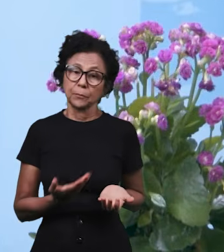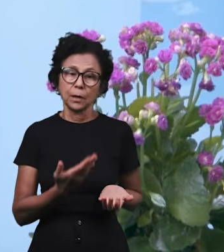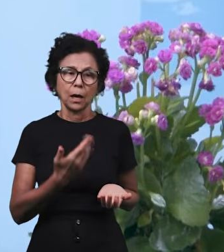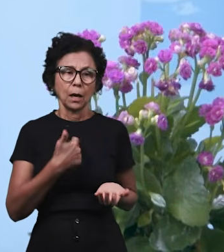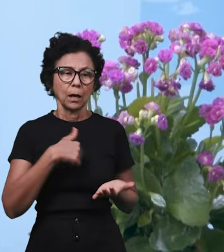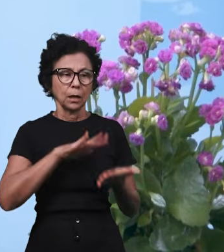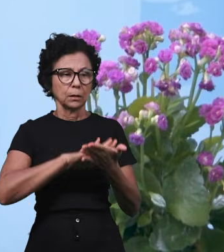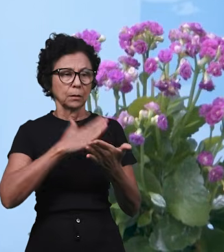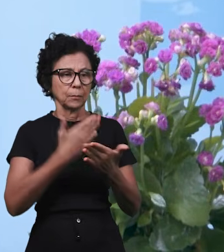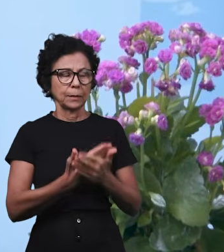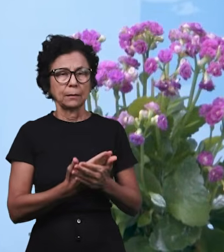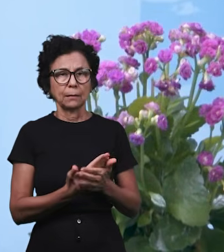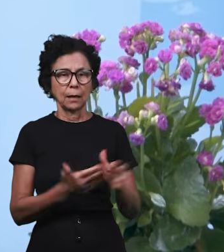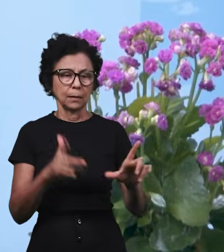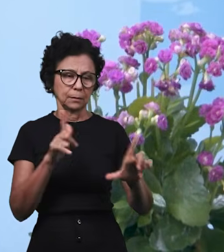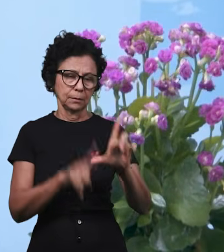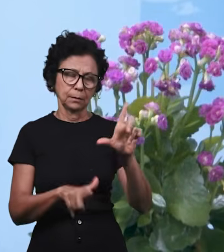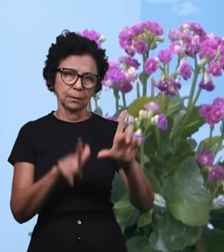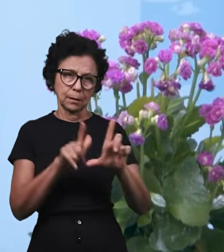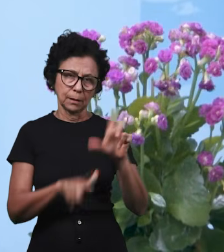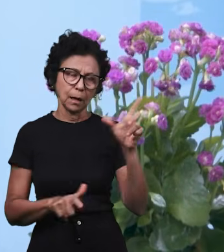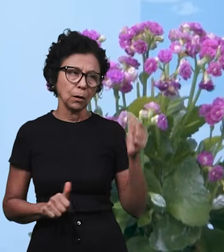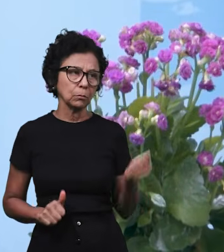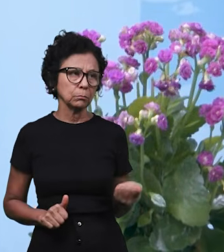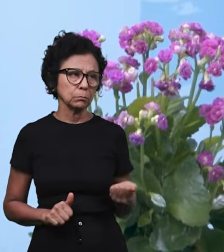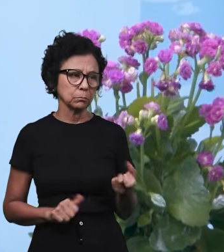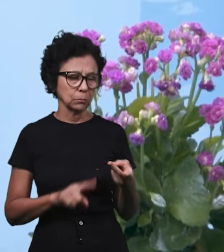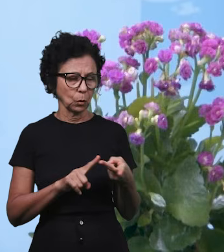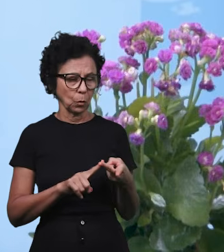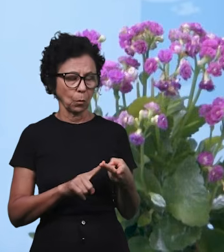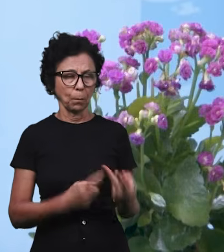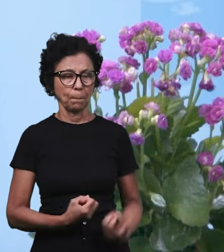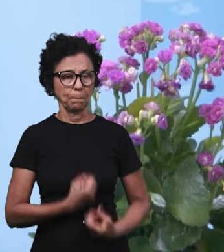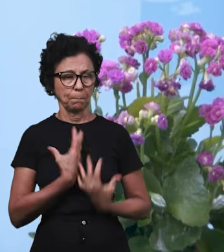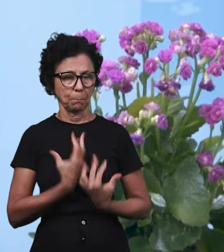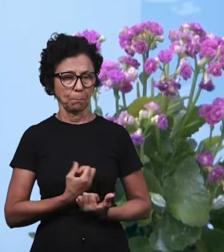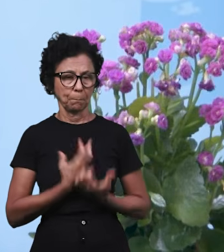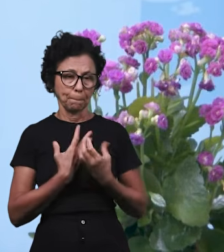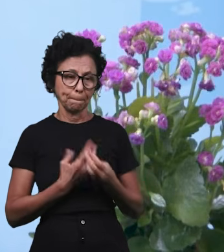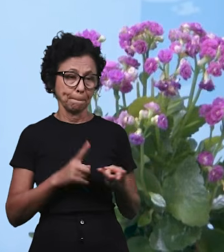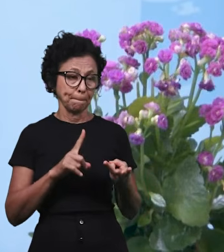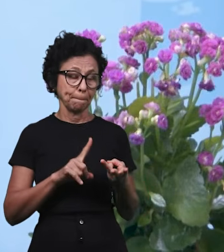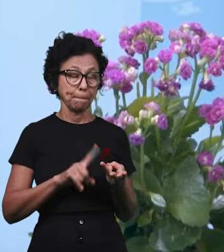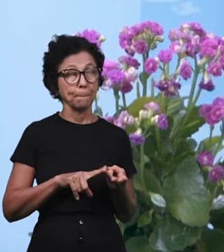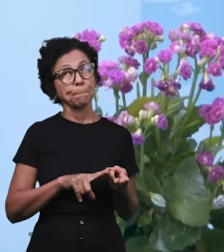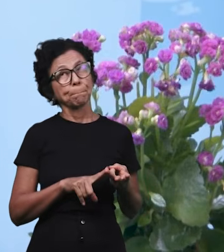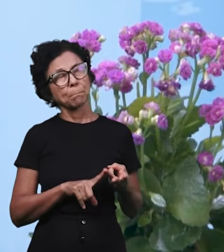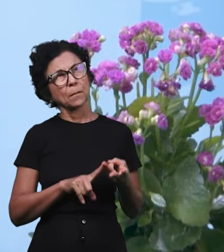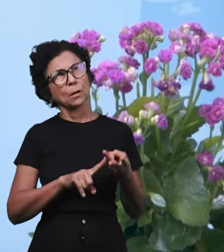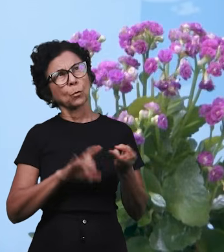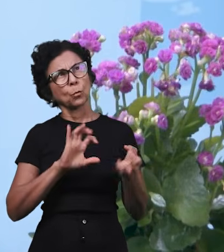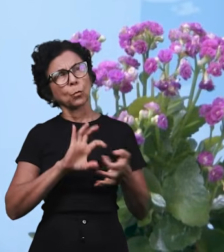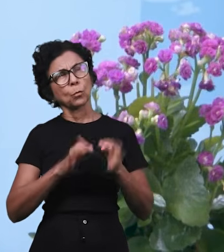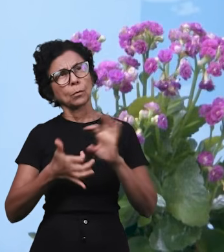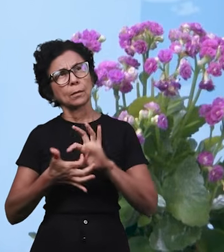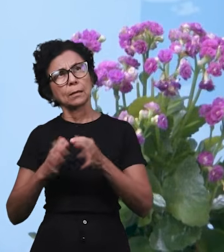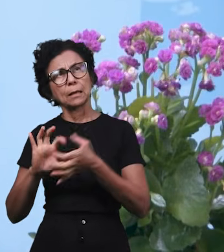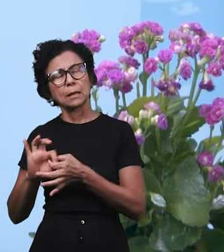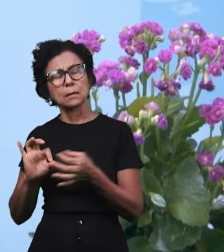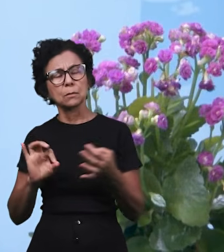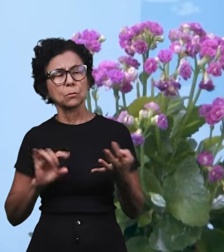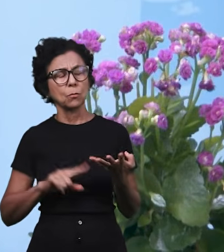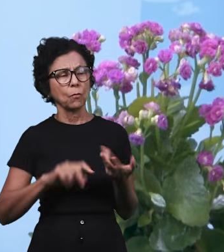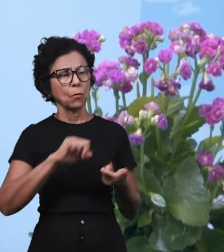eu vou pegar esse texto na poesia, eu vou contextualizar, eu vou adaptar, eu